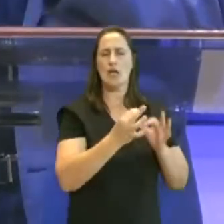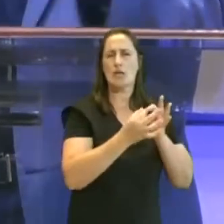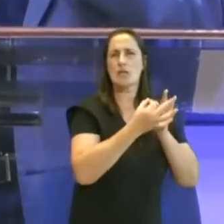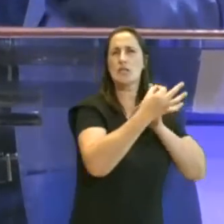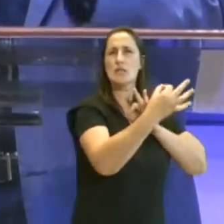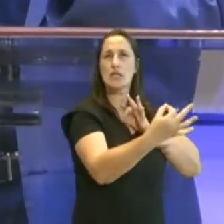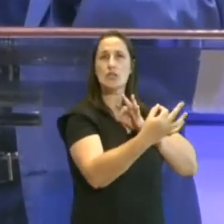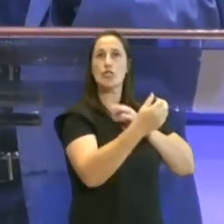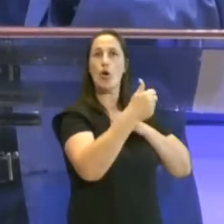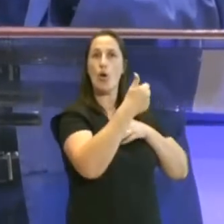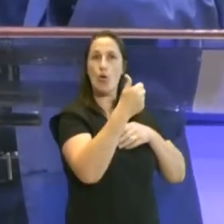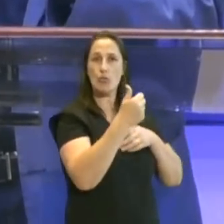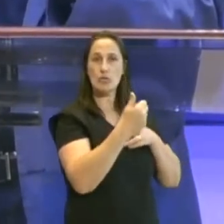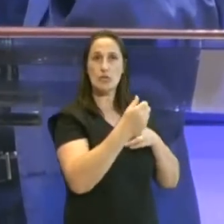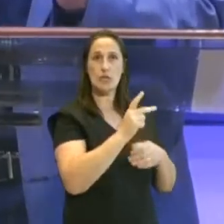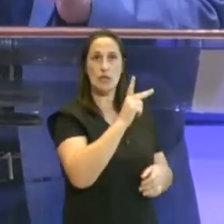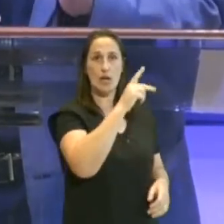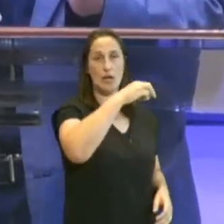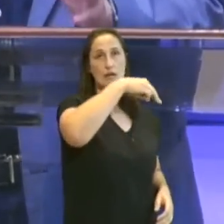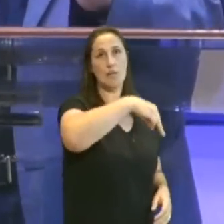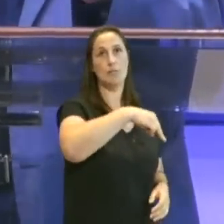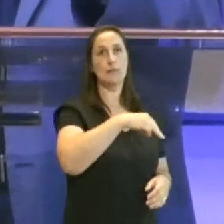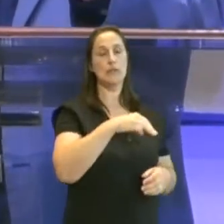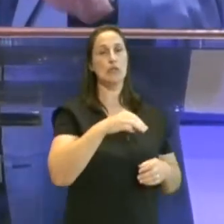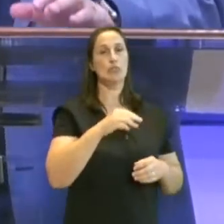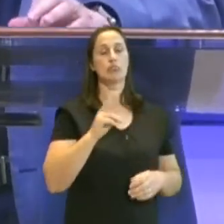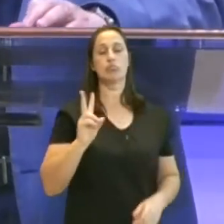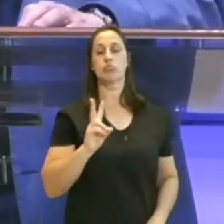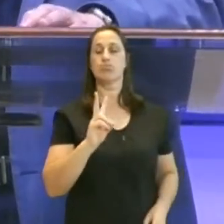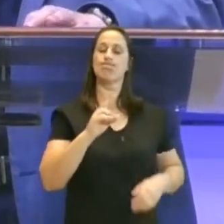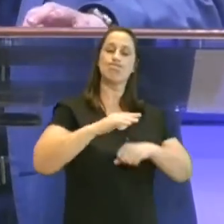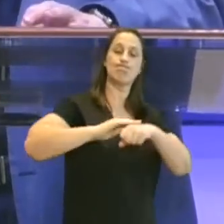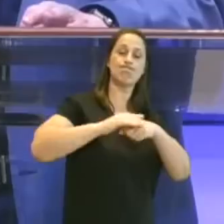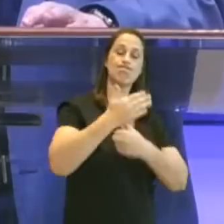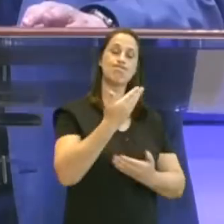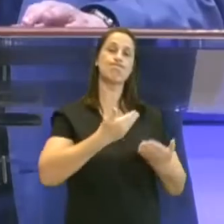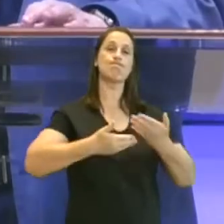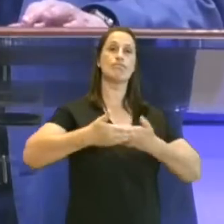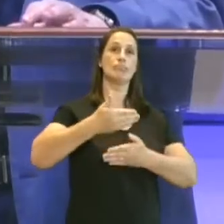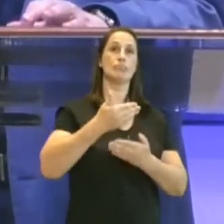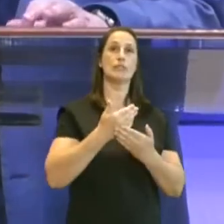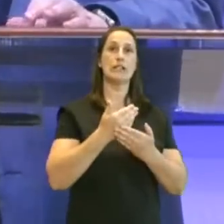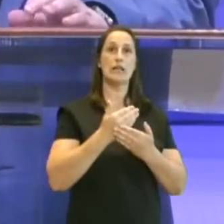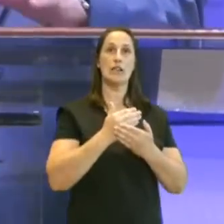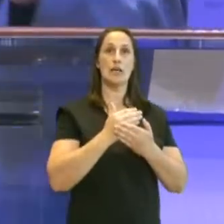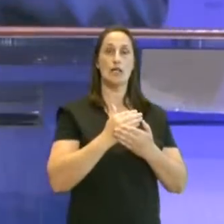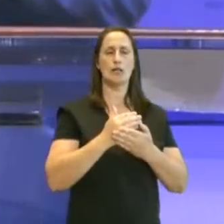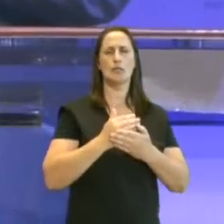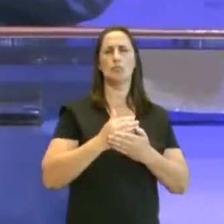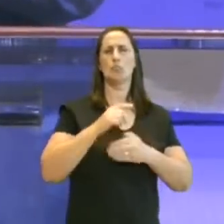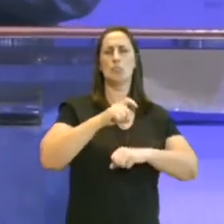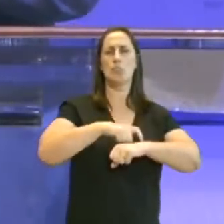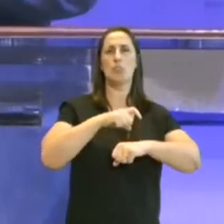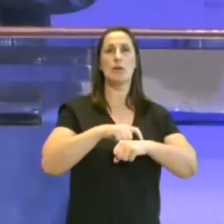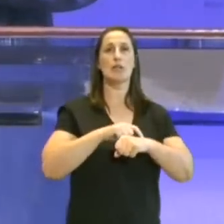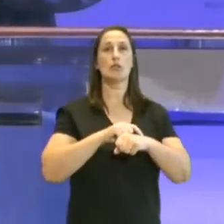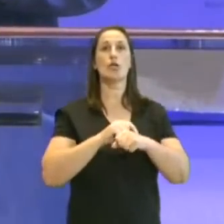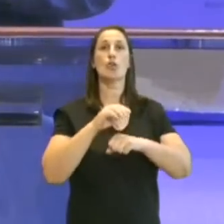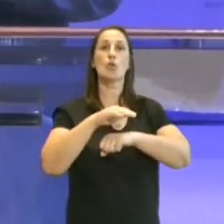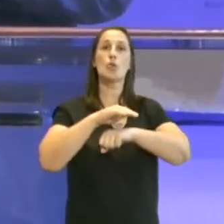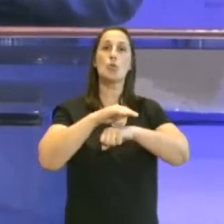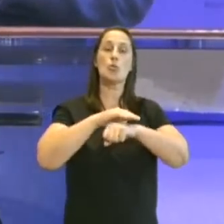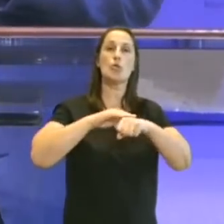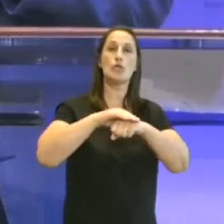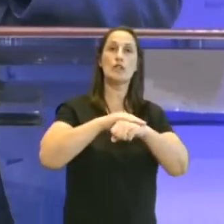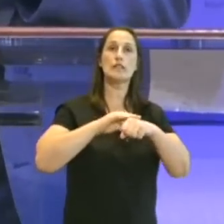caminho conversavam a respeito de tudo o que havia acontecido. E enquanto conversavam e discutiam, o